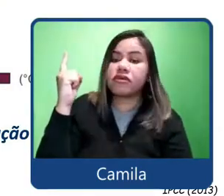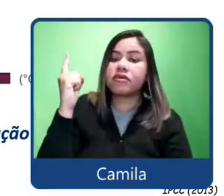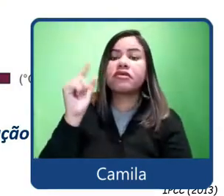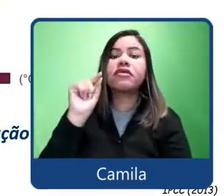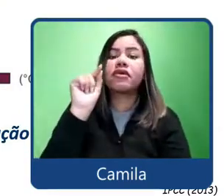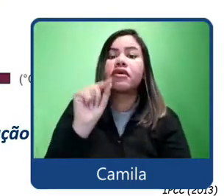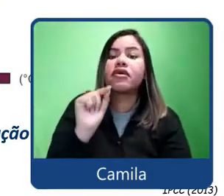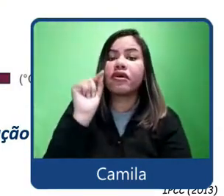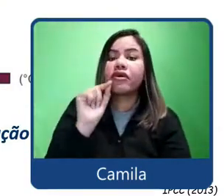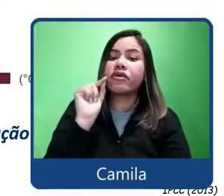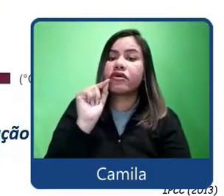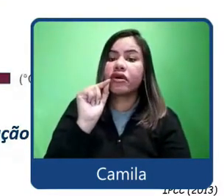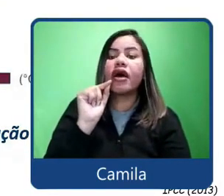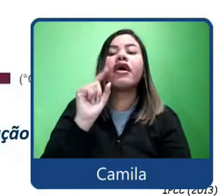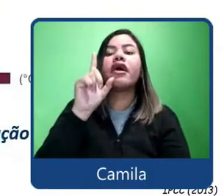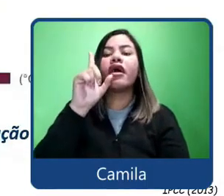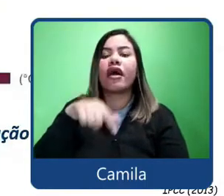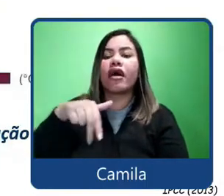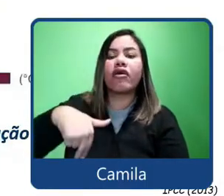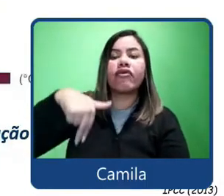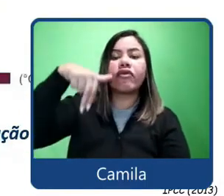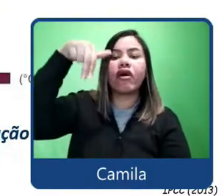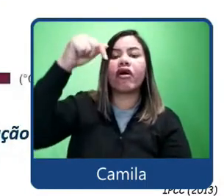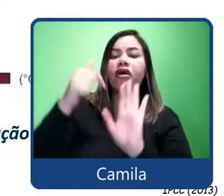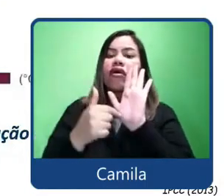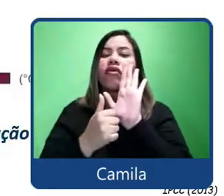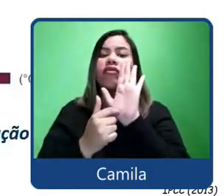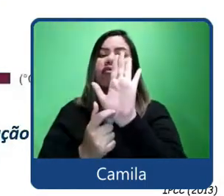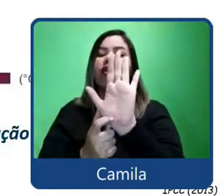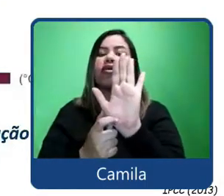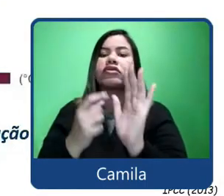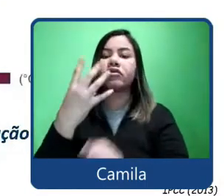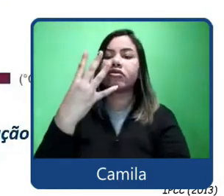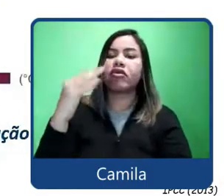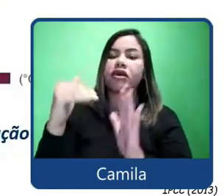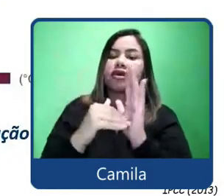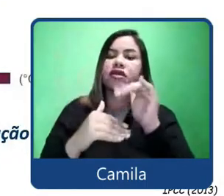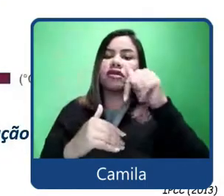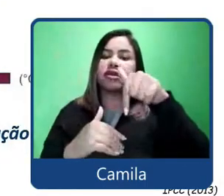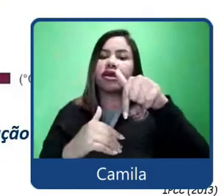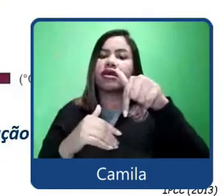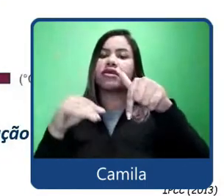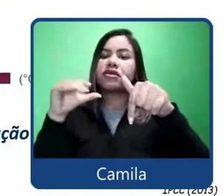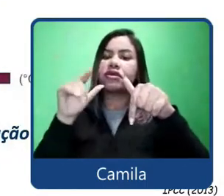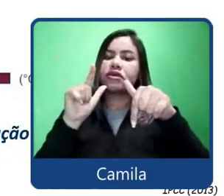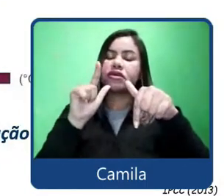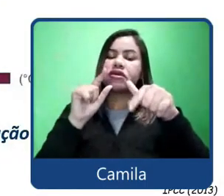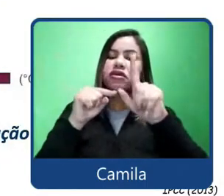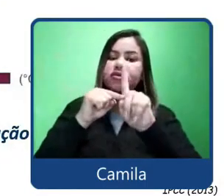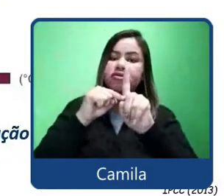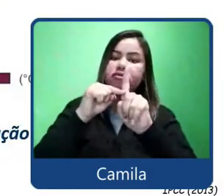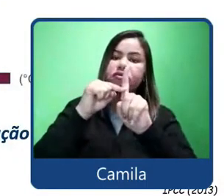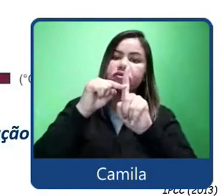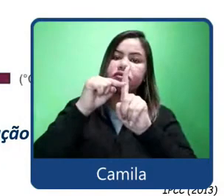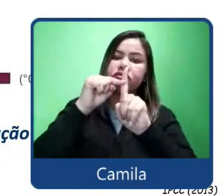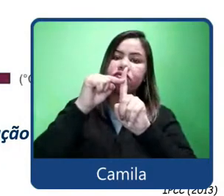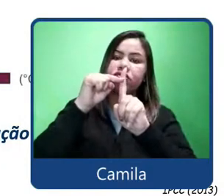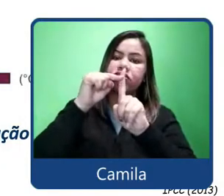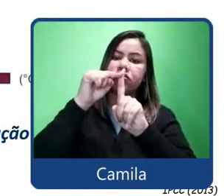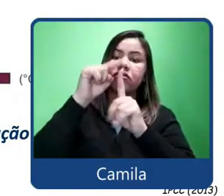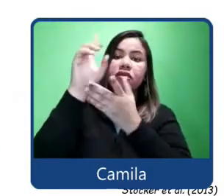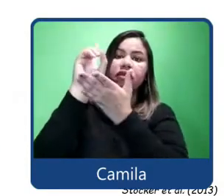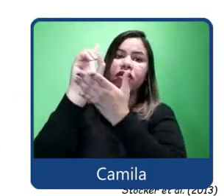Atlântico Norte, nós temos uma projeção de elevação de 4 a 7 graus de aumento da temperatura. E isso vai diminuir a densidade das